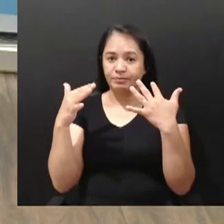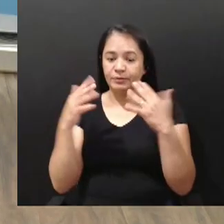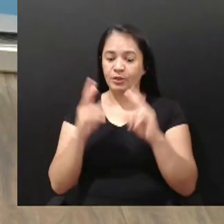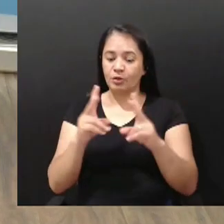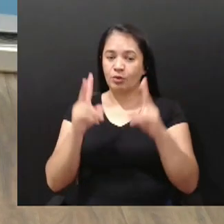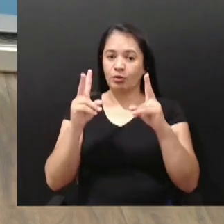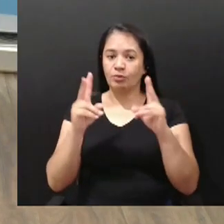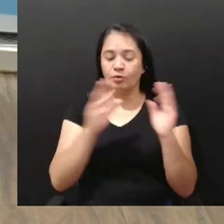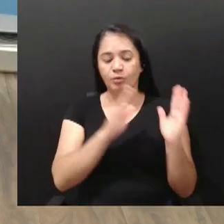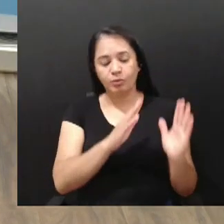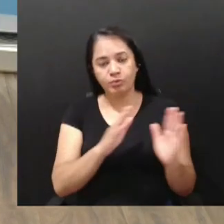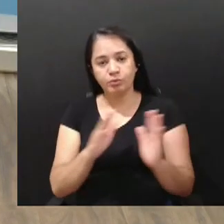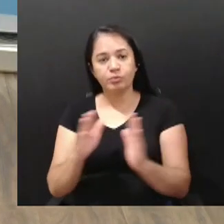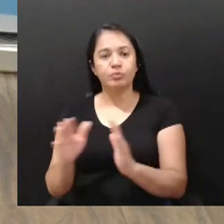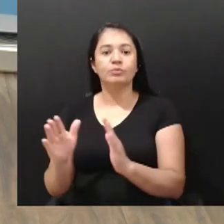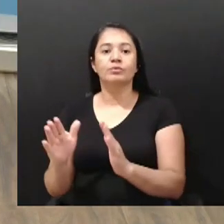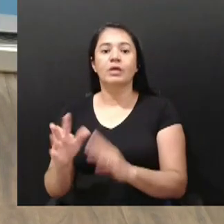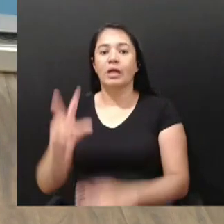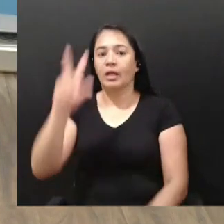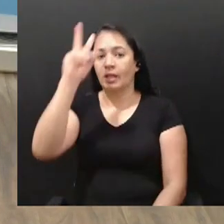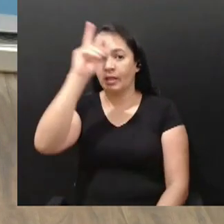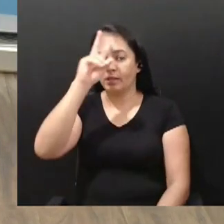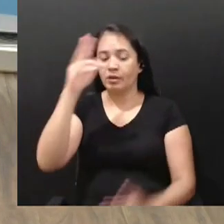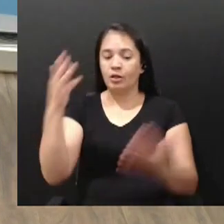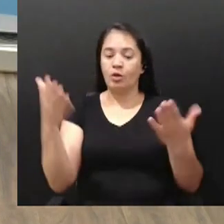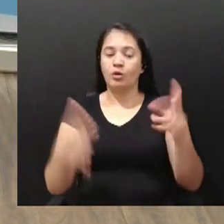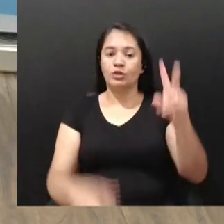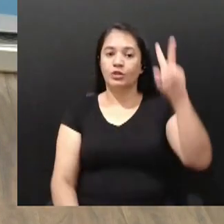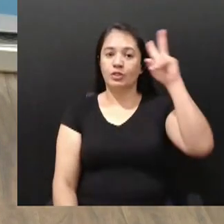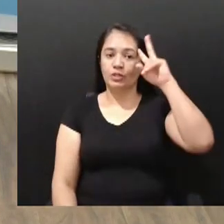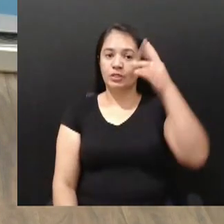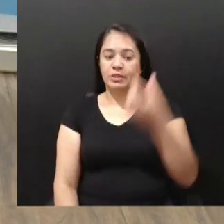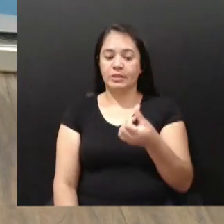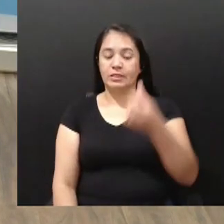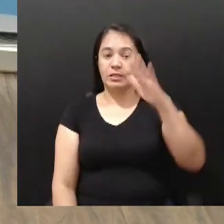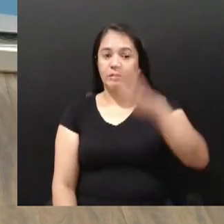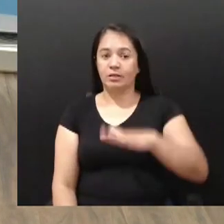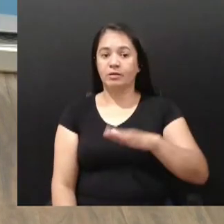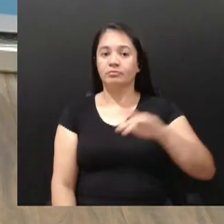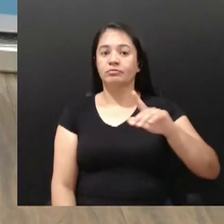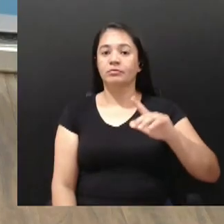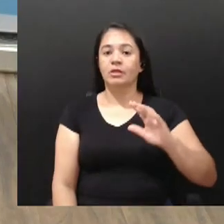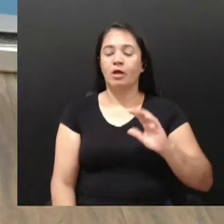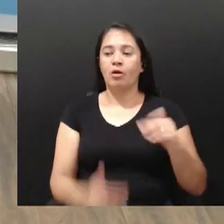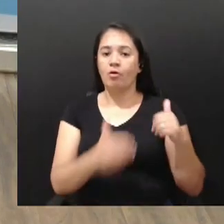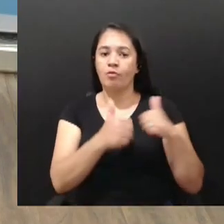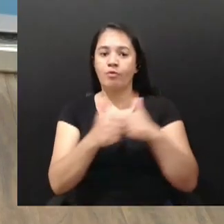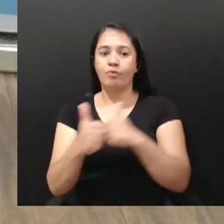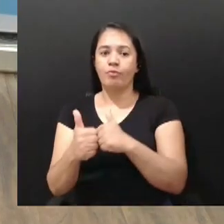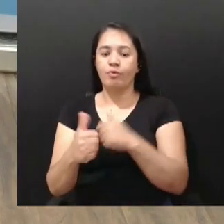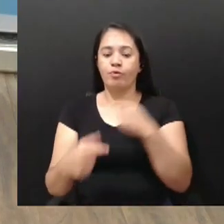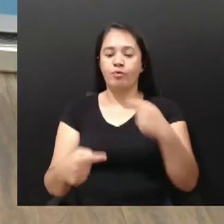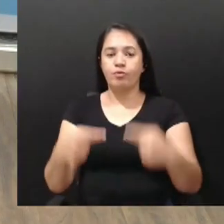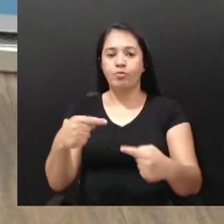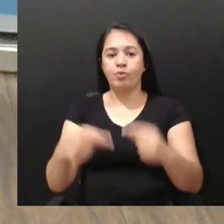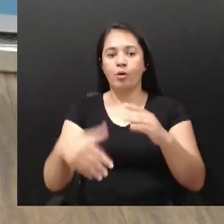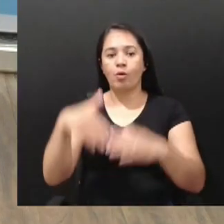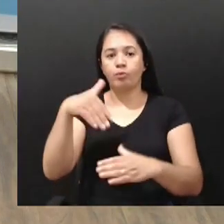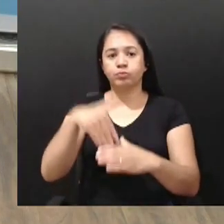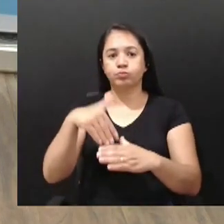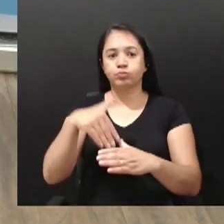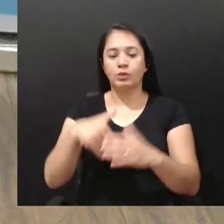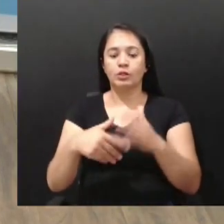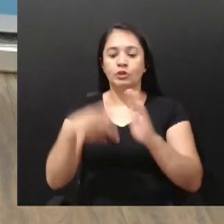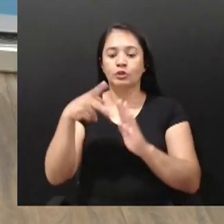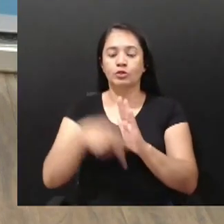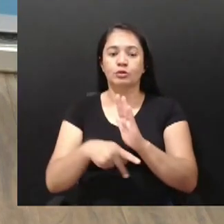programação. Lembrando que hoje é segunda-feira, a partir das 6 horas da tarde, você acompanha as discussões e votações dos 10 projetos que estão